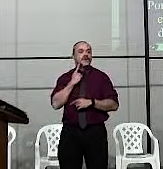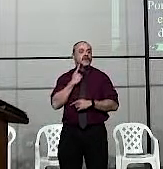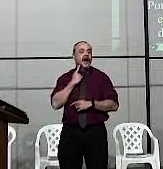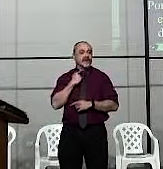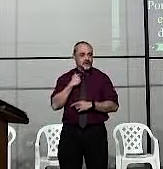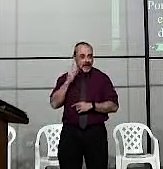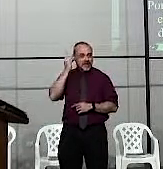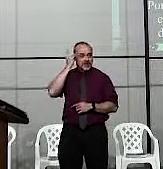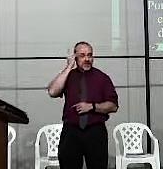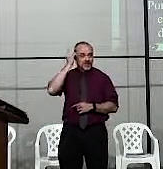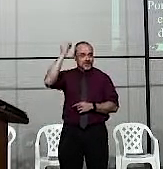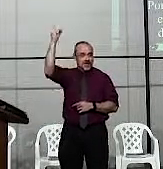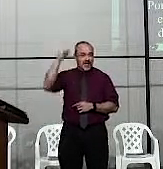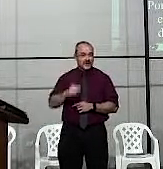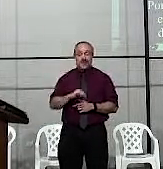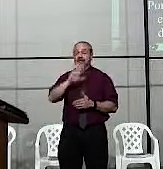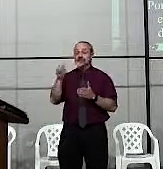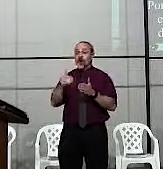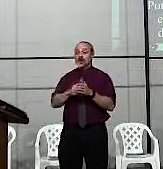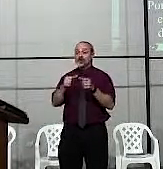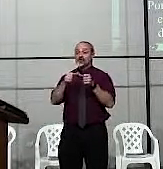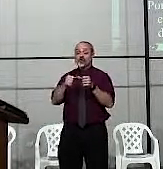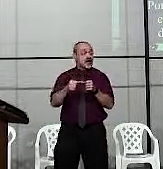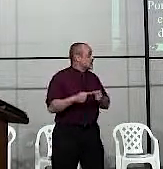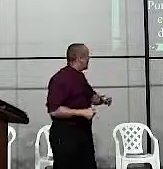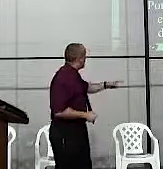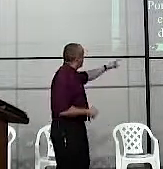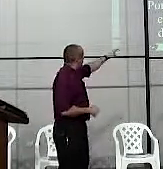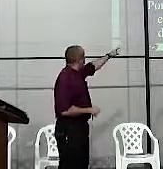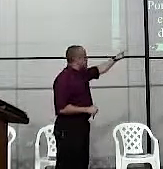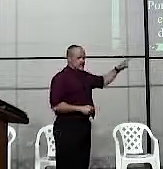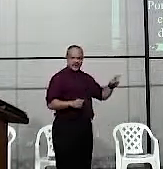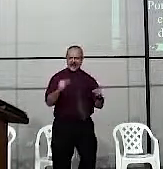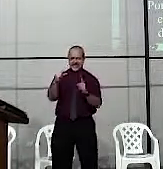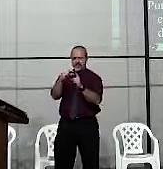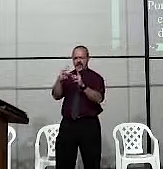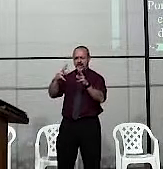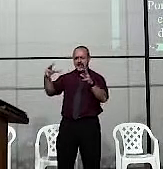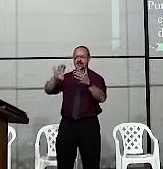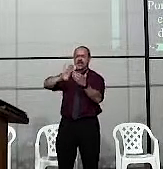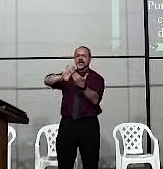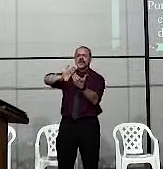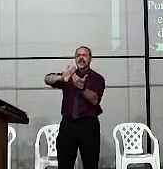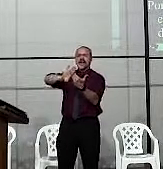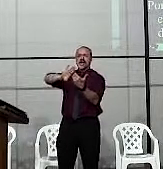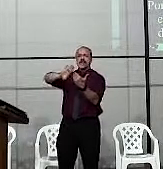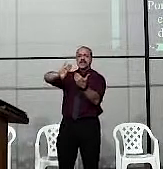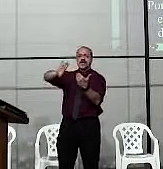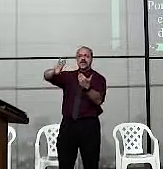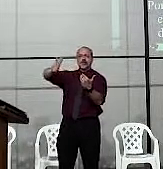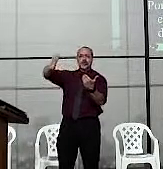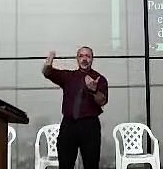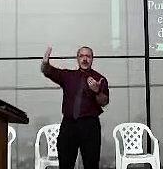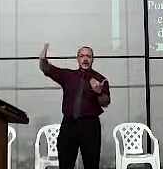contra a vontade de Deus. E todos ficam, essa palavra grande,